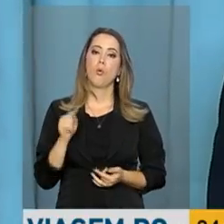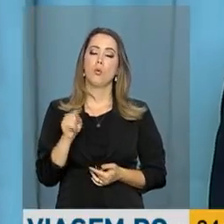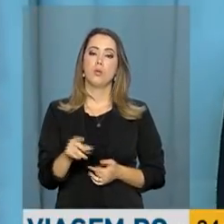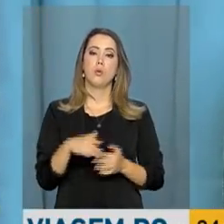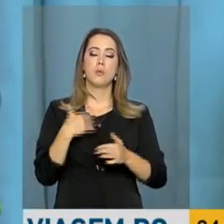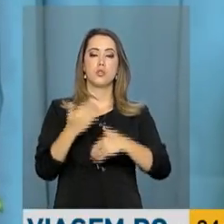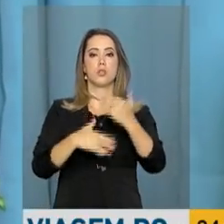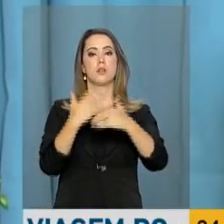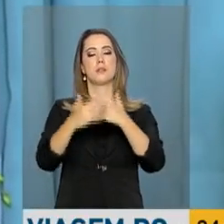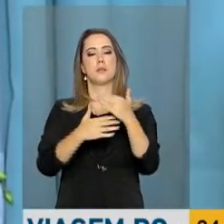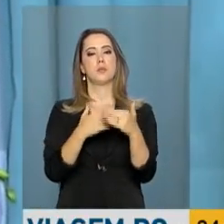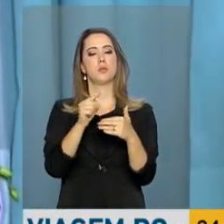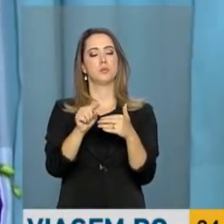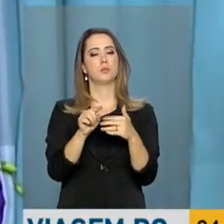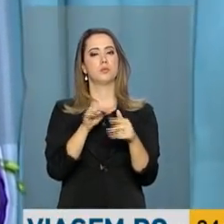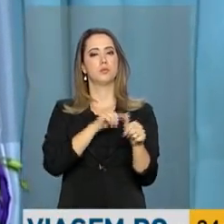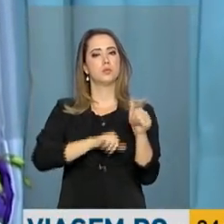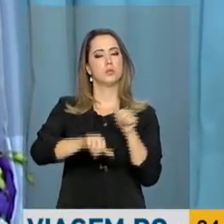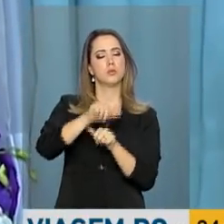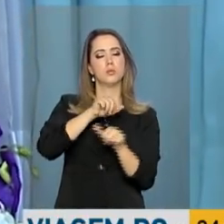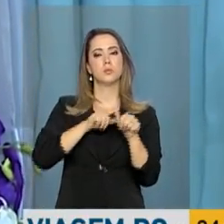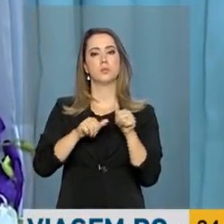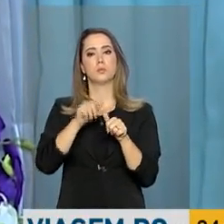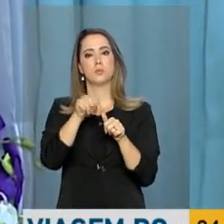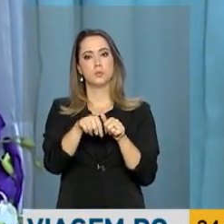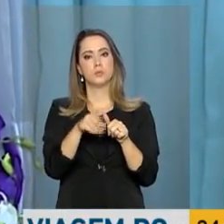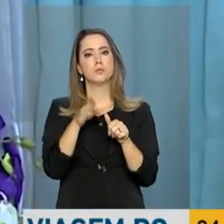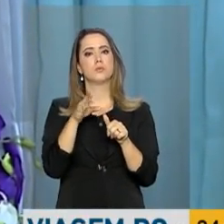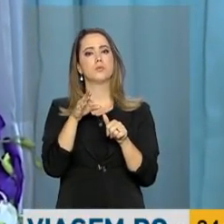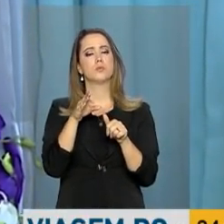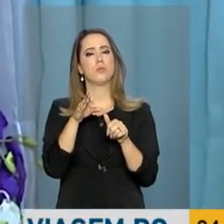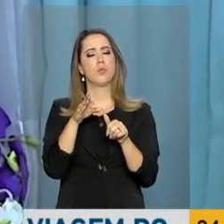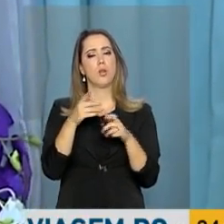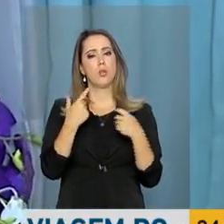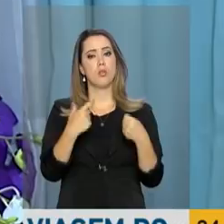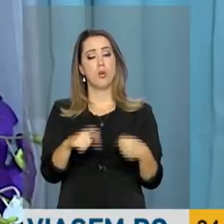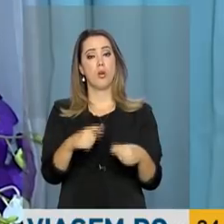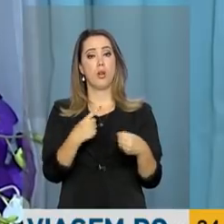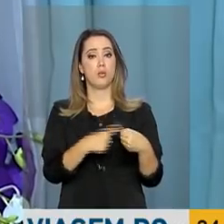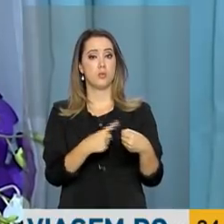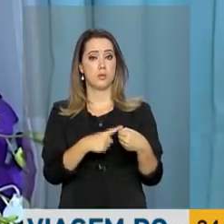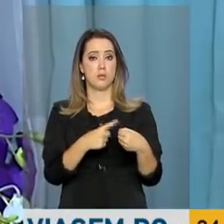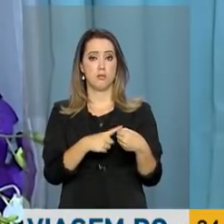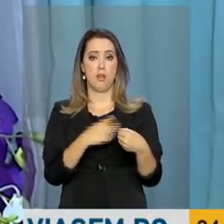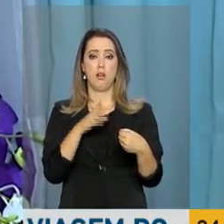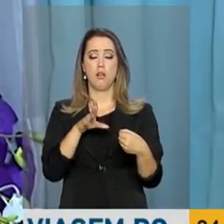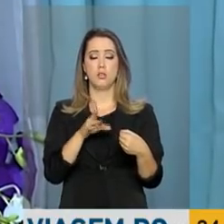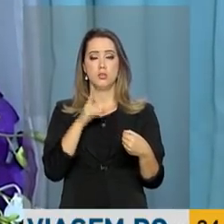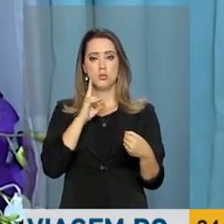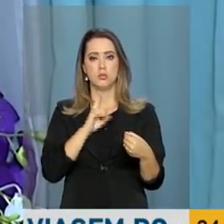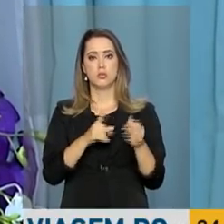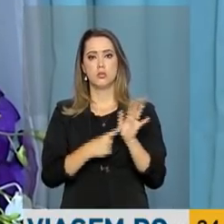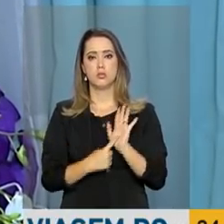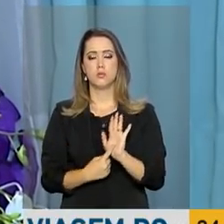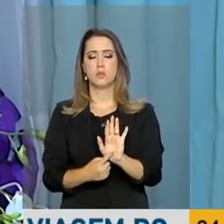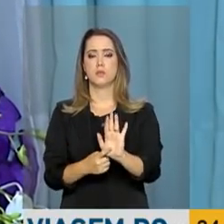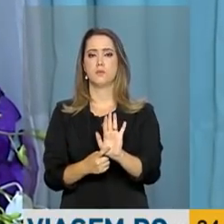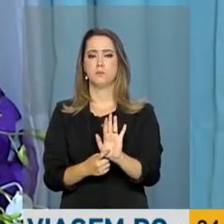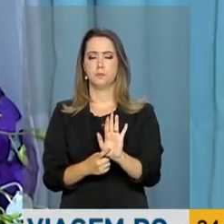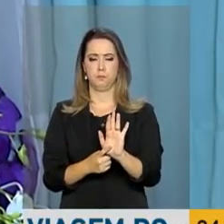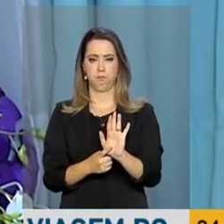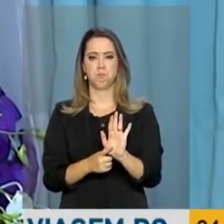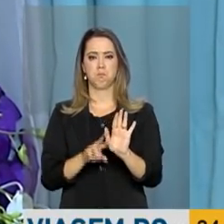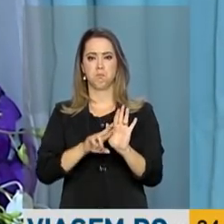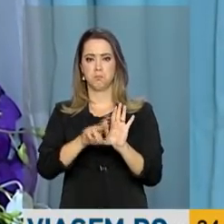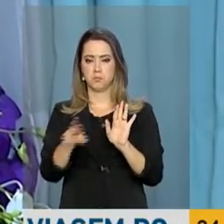este crescimento, né, ele tornou-se predominantemente urbano e apresenta aspirações